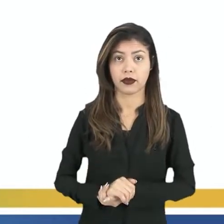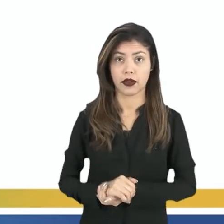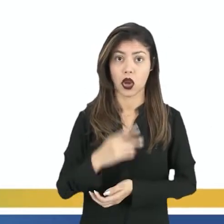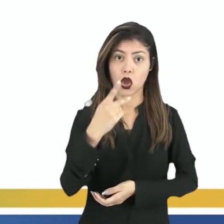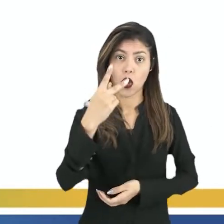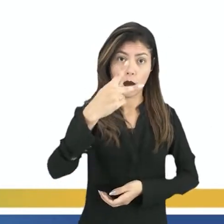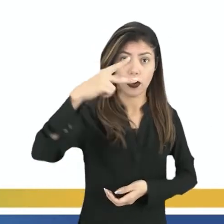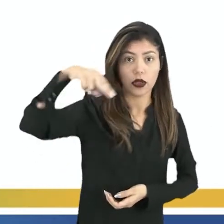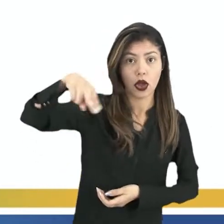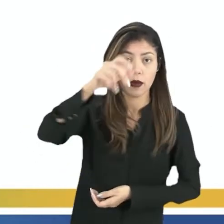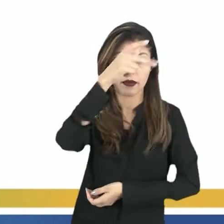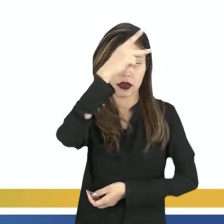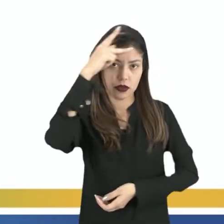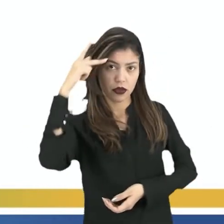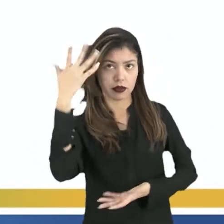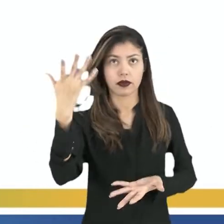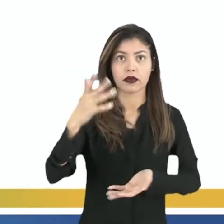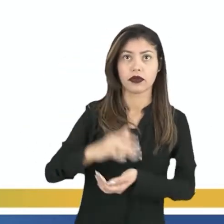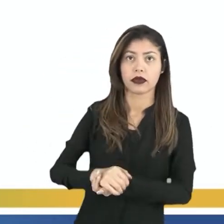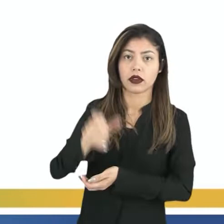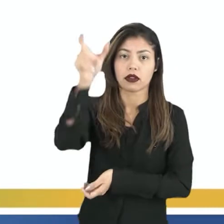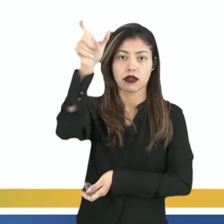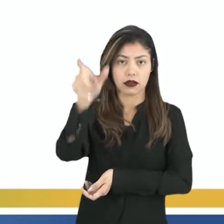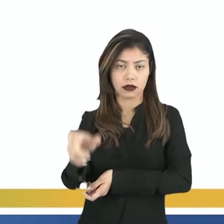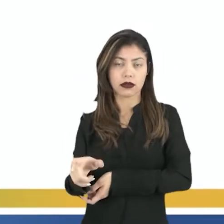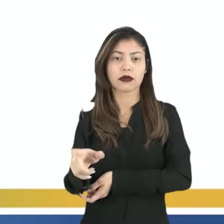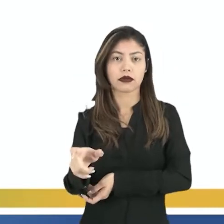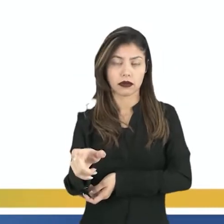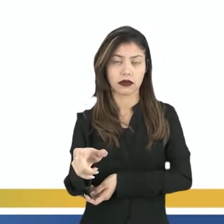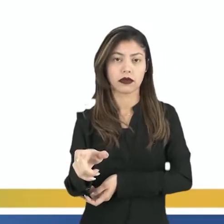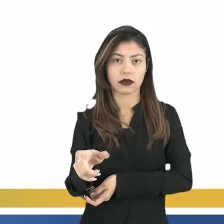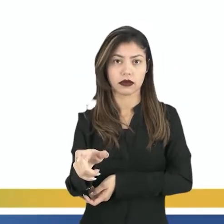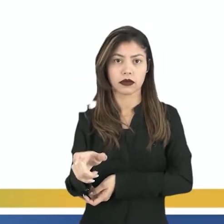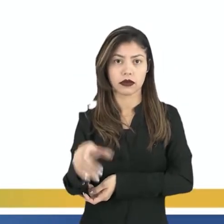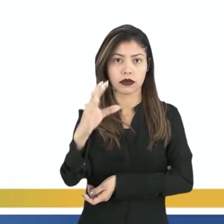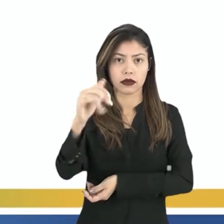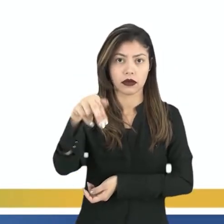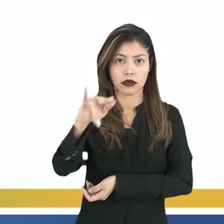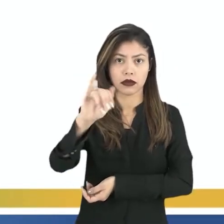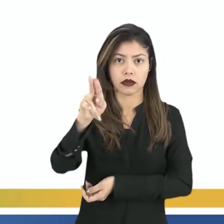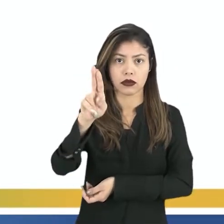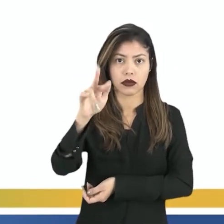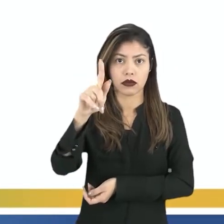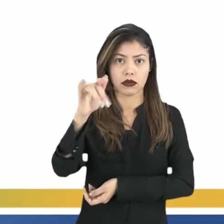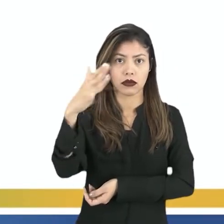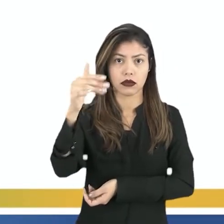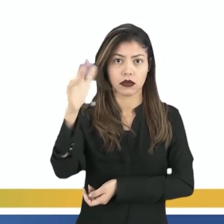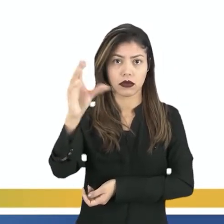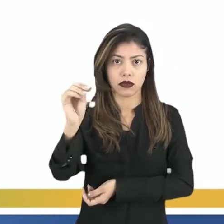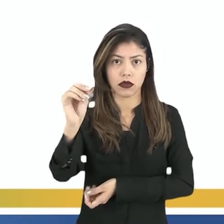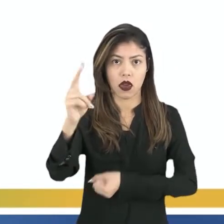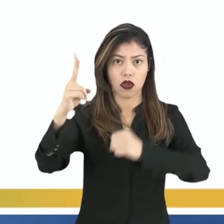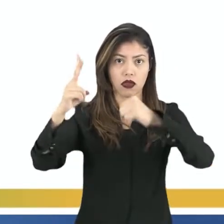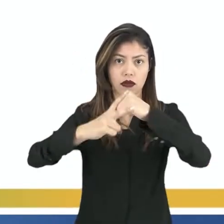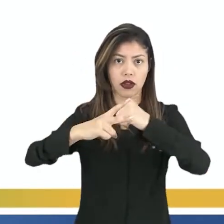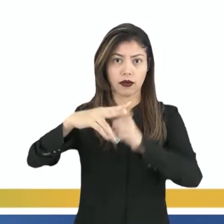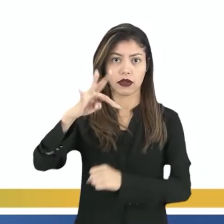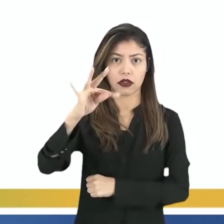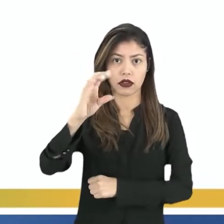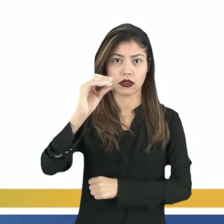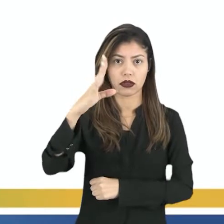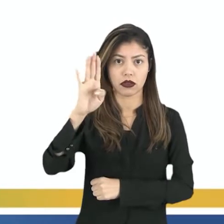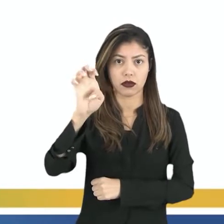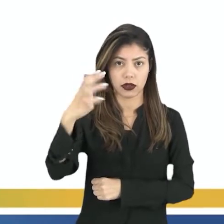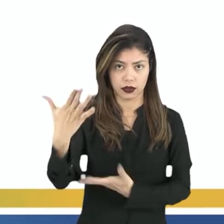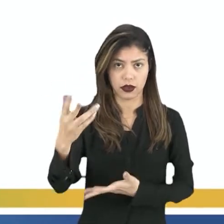os pronomes pessoais, e na segunda coluna nós temos as conjugações do verbo to be. Lembrando, pessoal, que o verbo to be